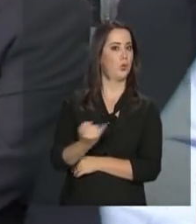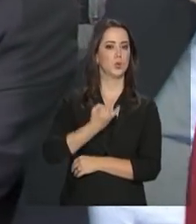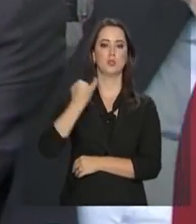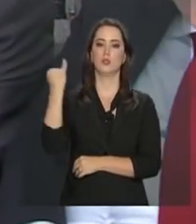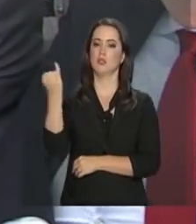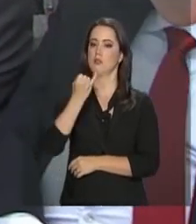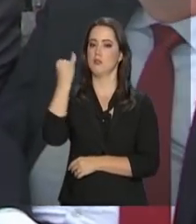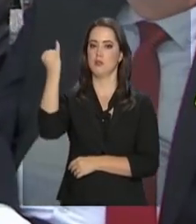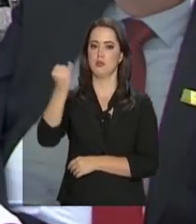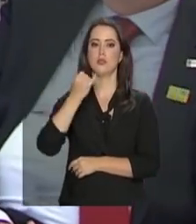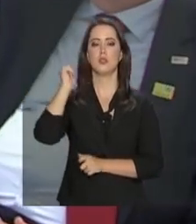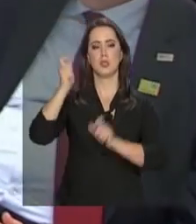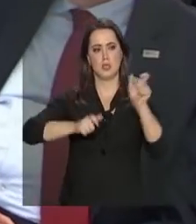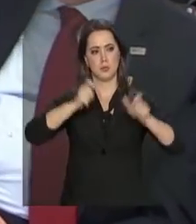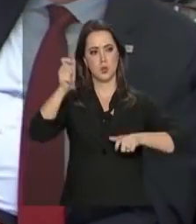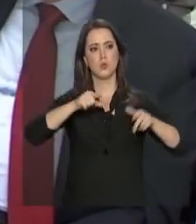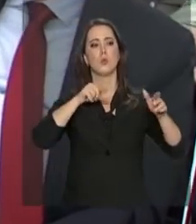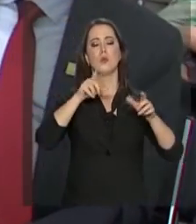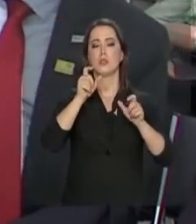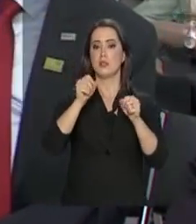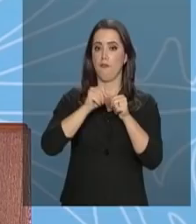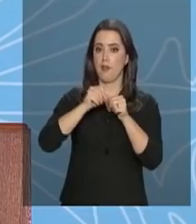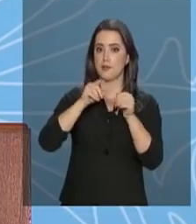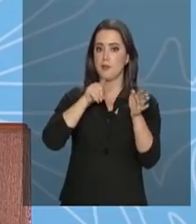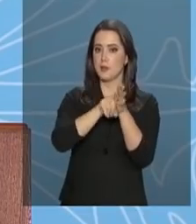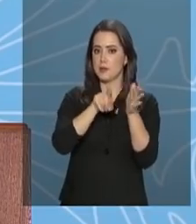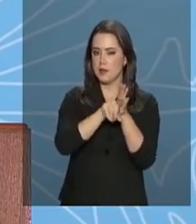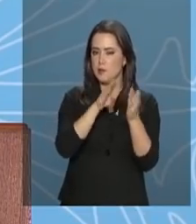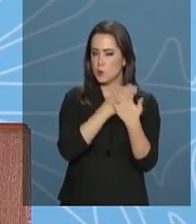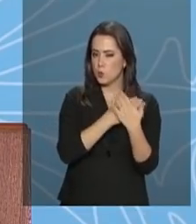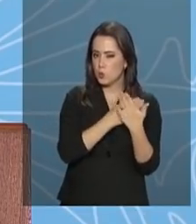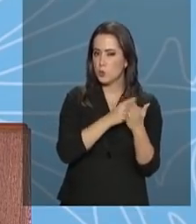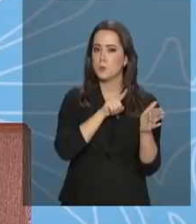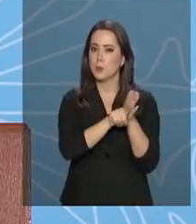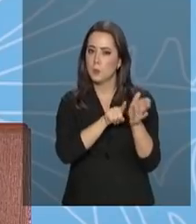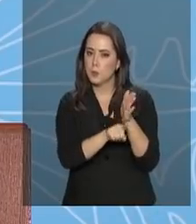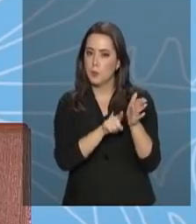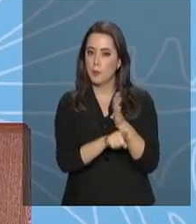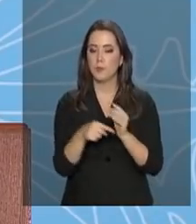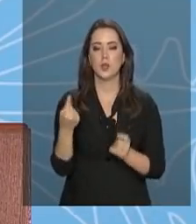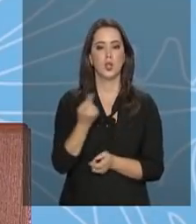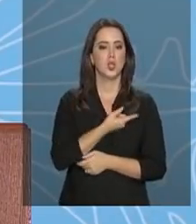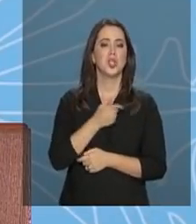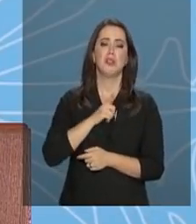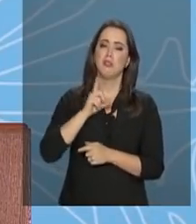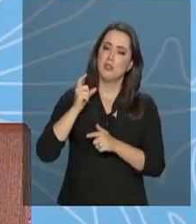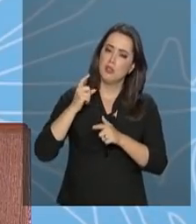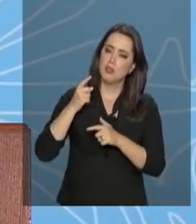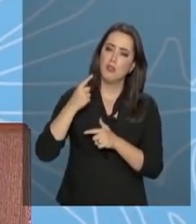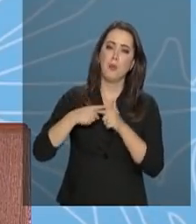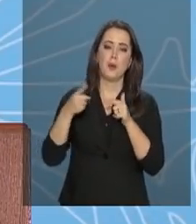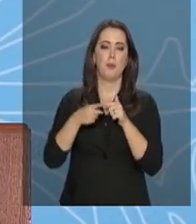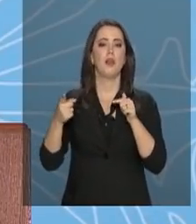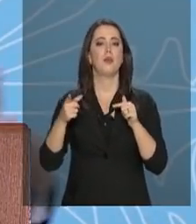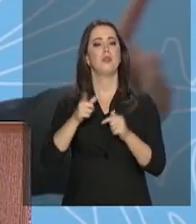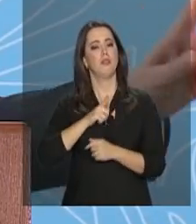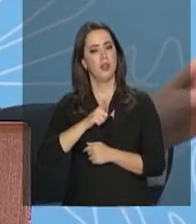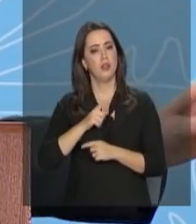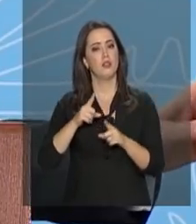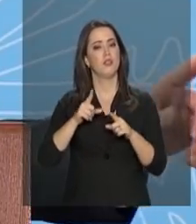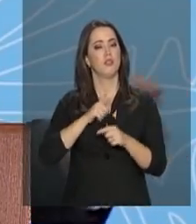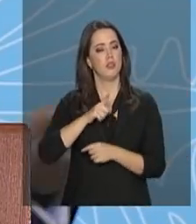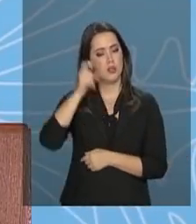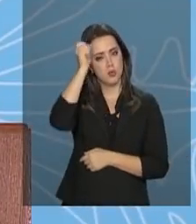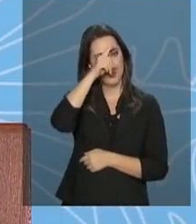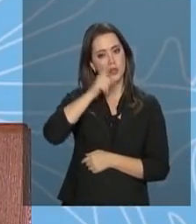do pesquisador nós não nos deixamos vencer pelas dificuldades fizemos questão graças à